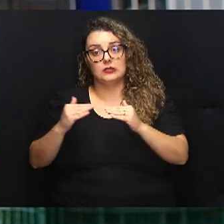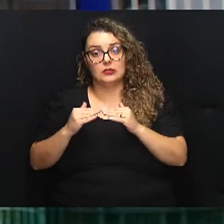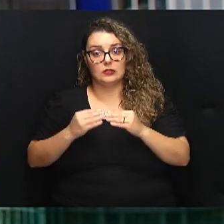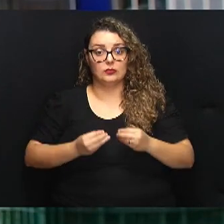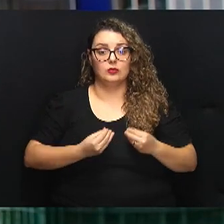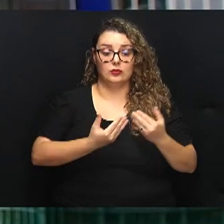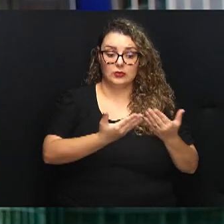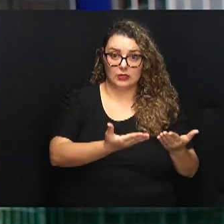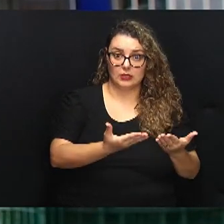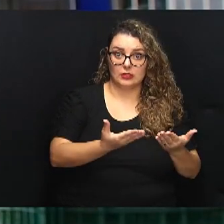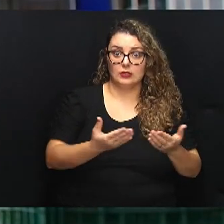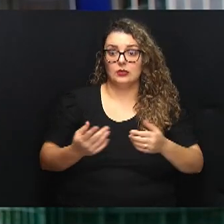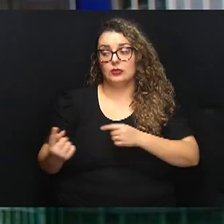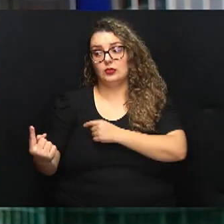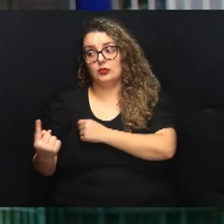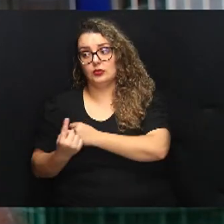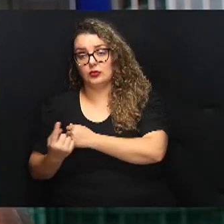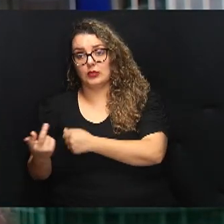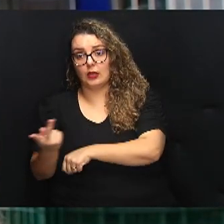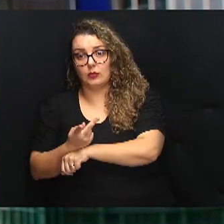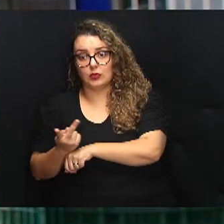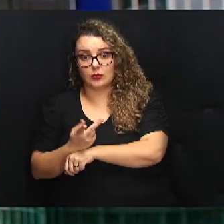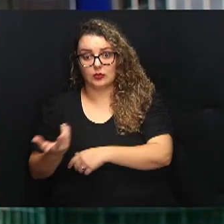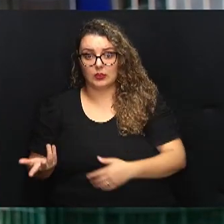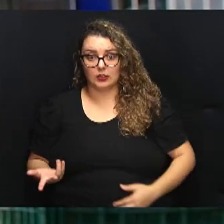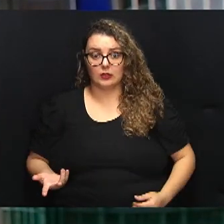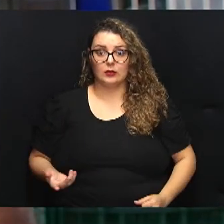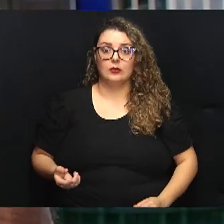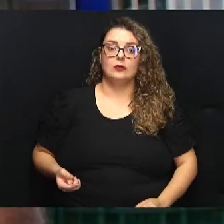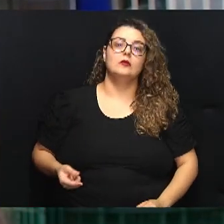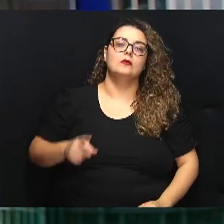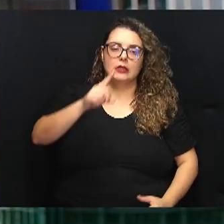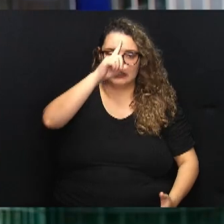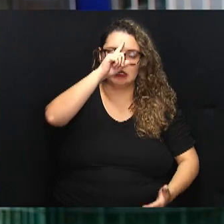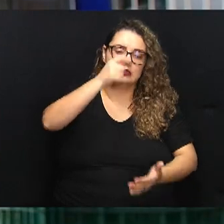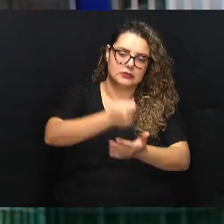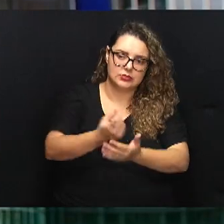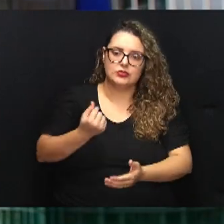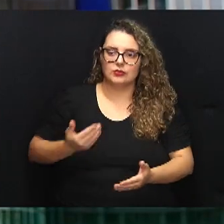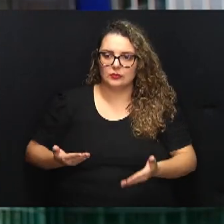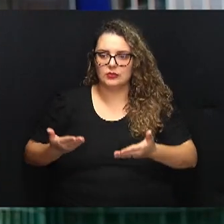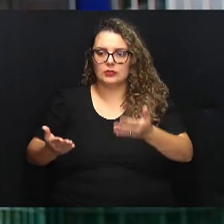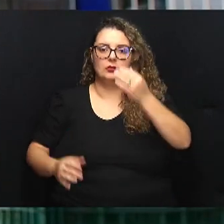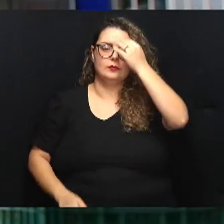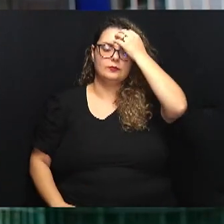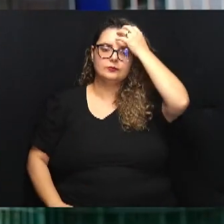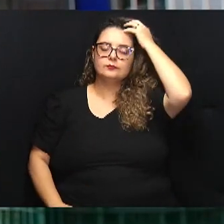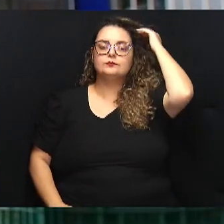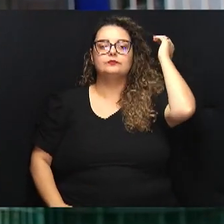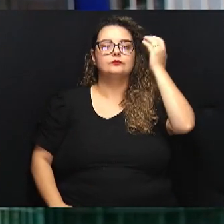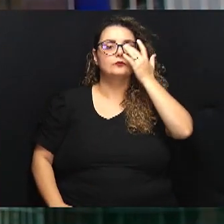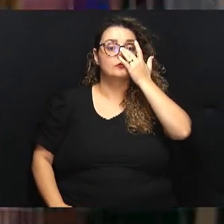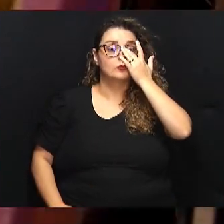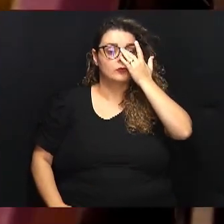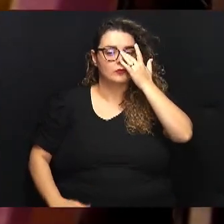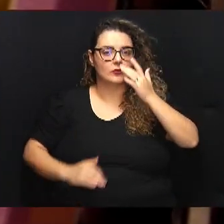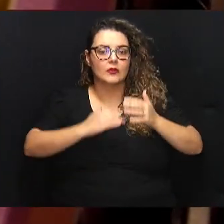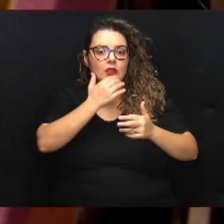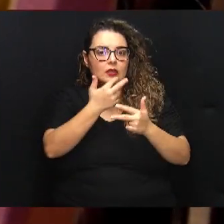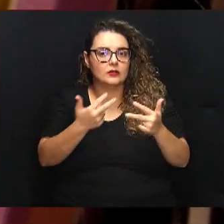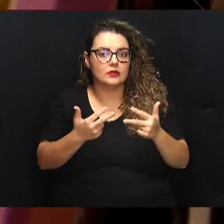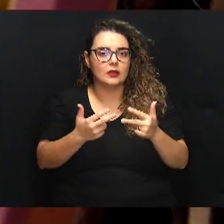que é procurado vai delimitar o preço que é ofertado aqui. E nas frutas parece que